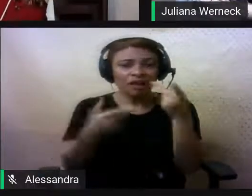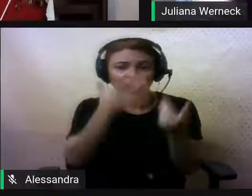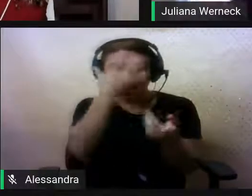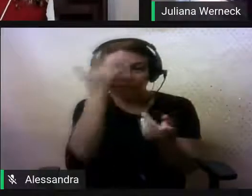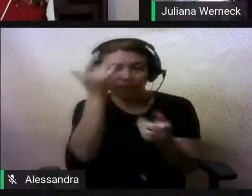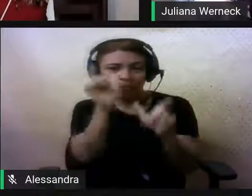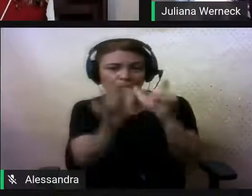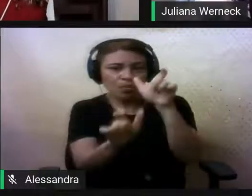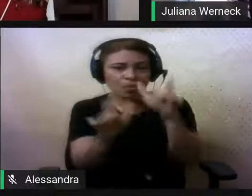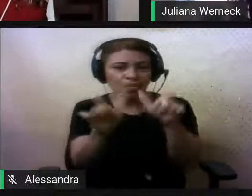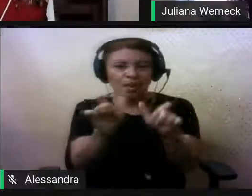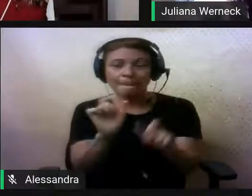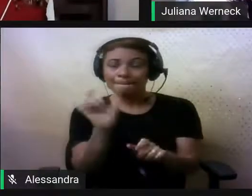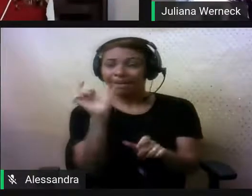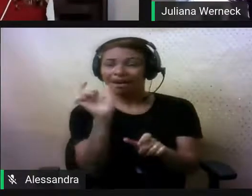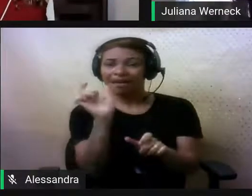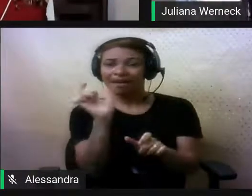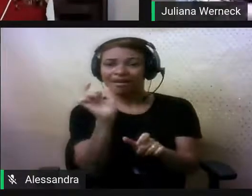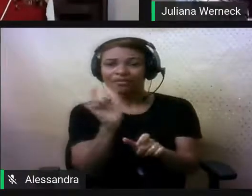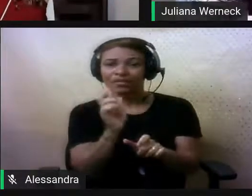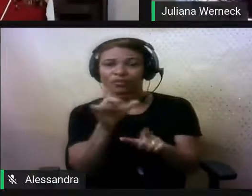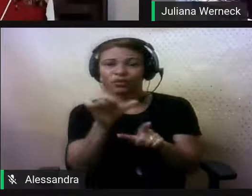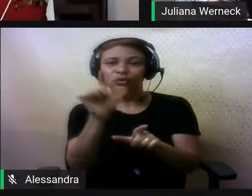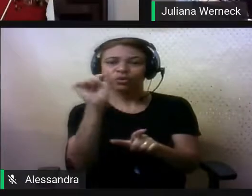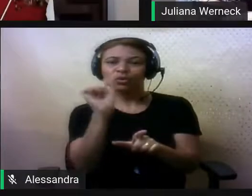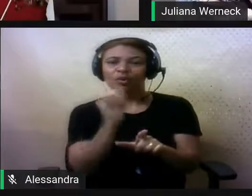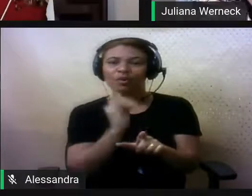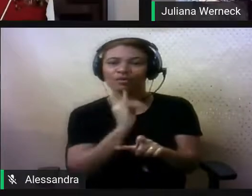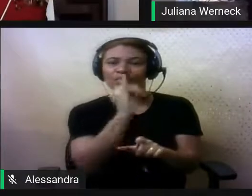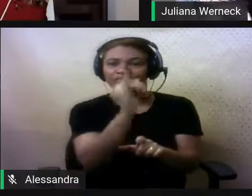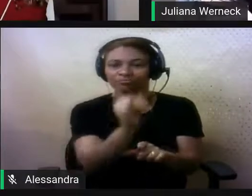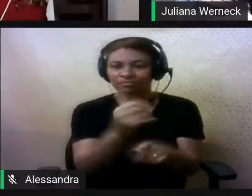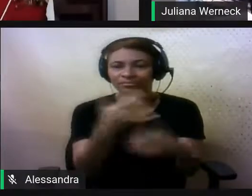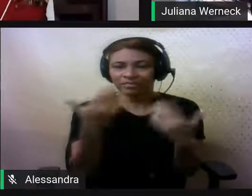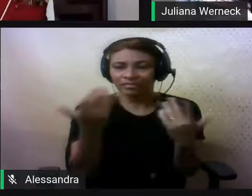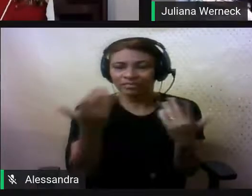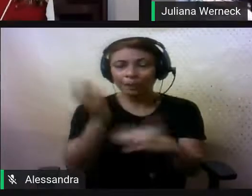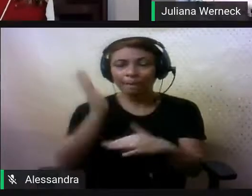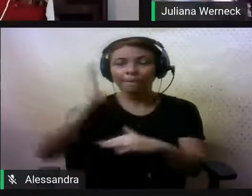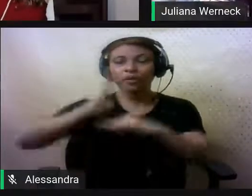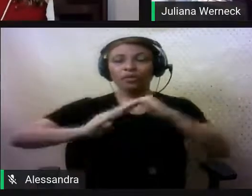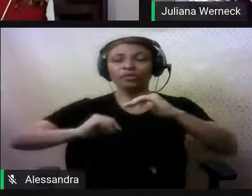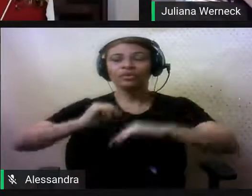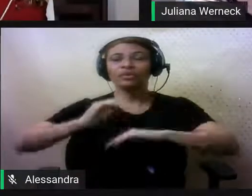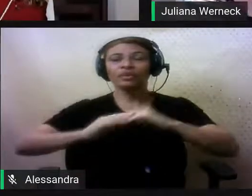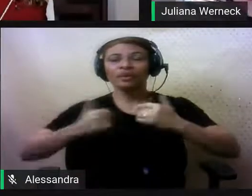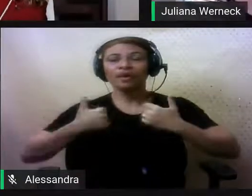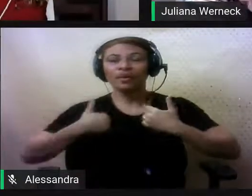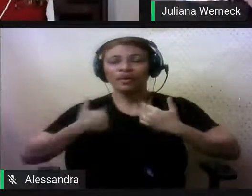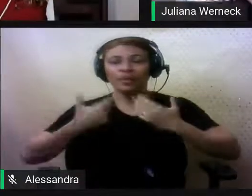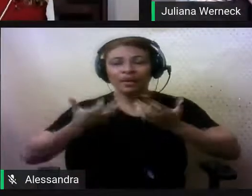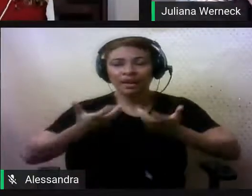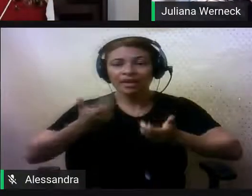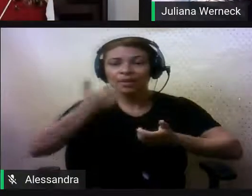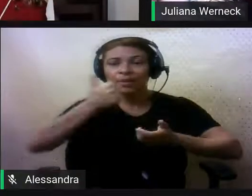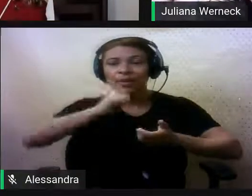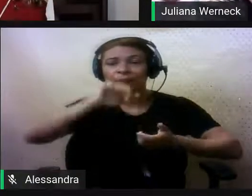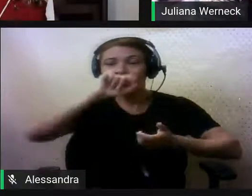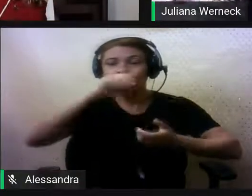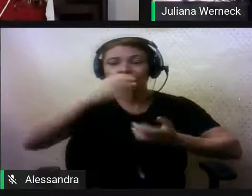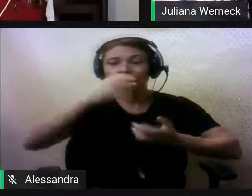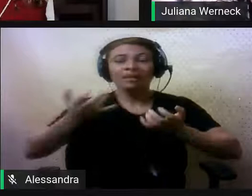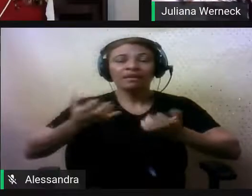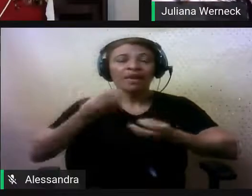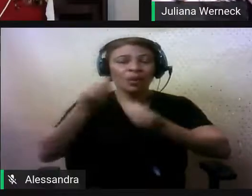alguém, né? Que palavras que eu vou escolher, que profissional que eu vou escolher ser, que mãe eu vou escolher ser,